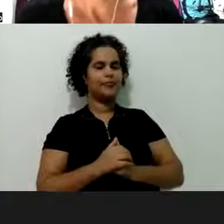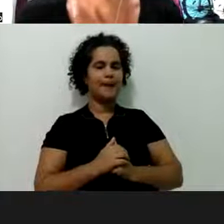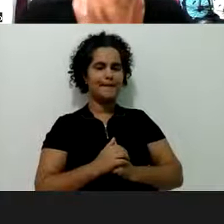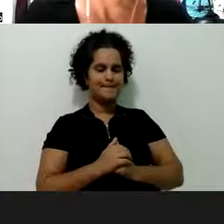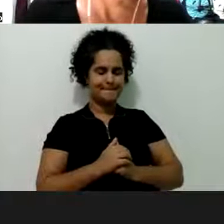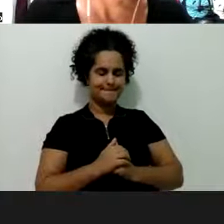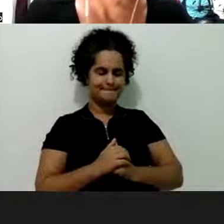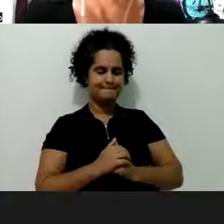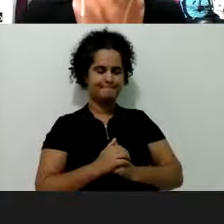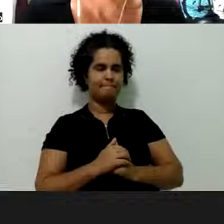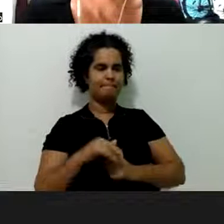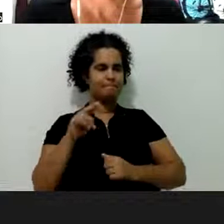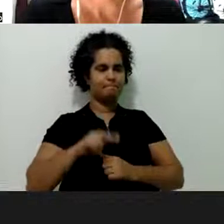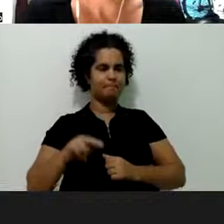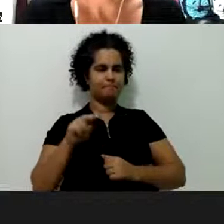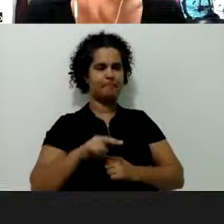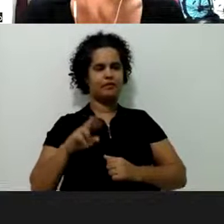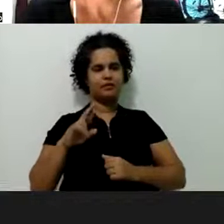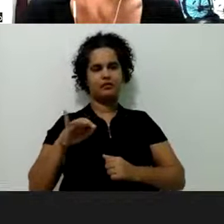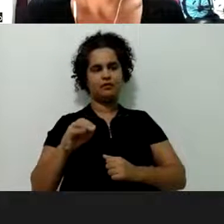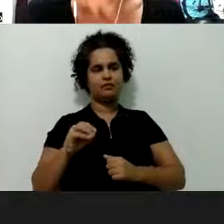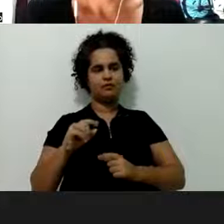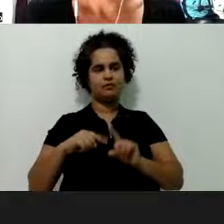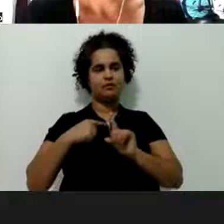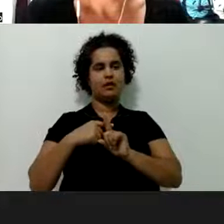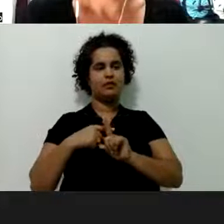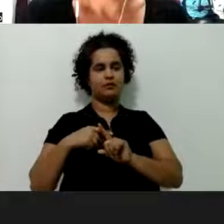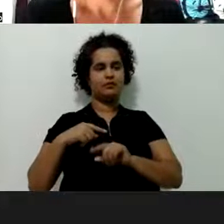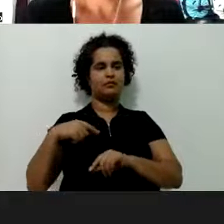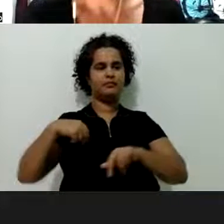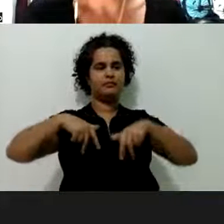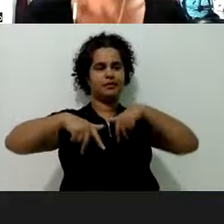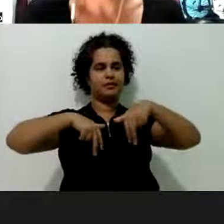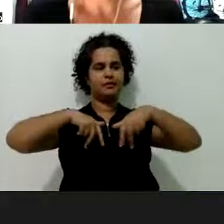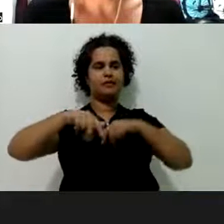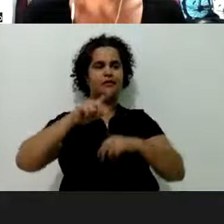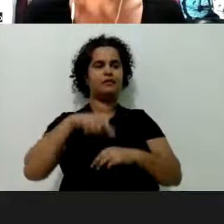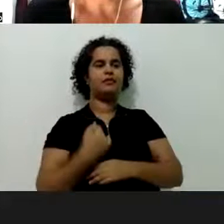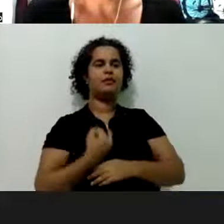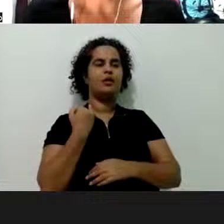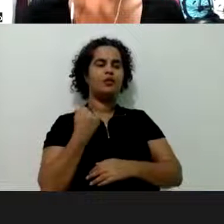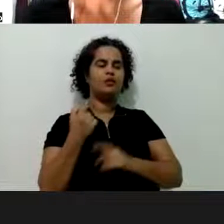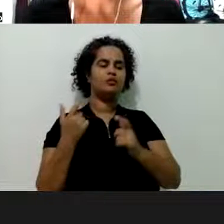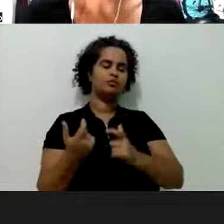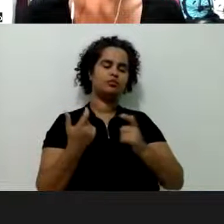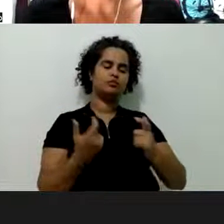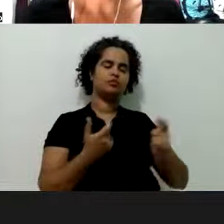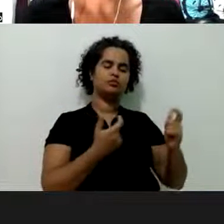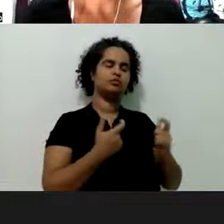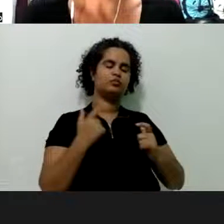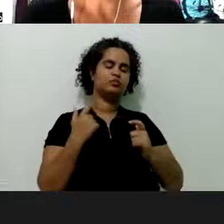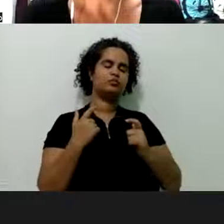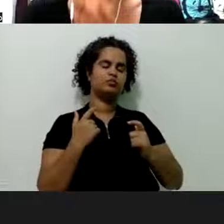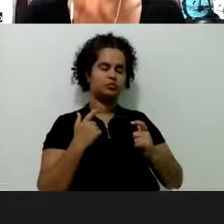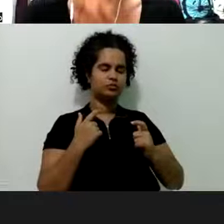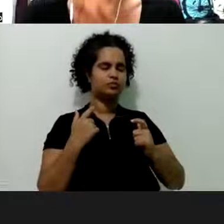foi utilizada na Rio Mais Pedestre, que é um programa para melhorar esses entornos de